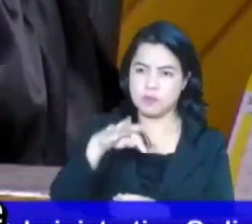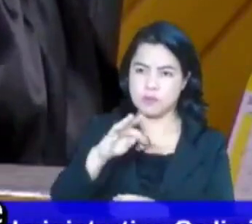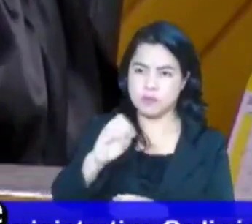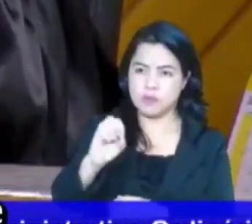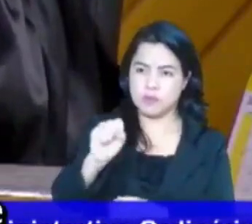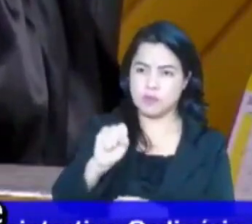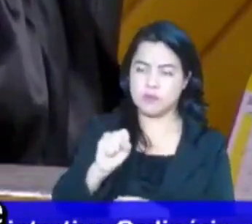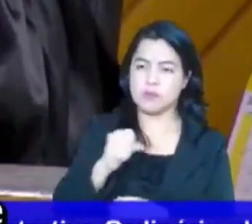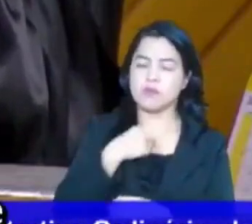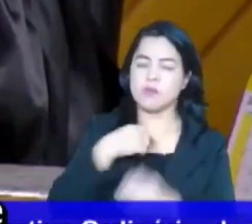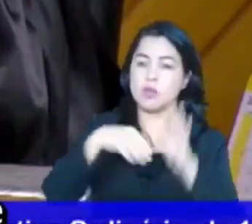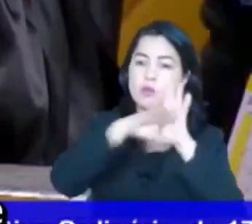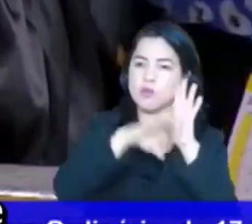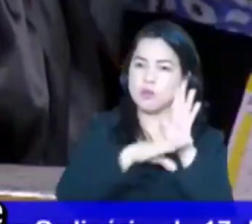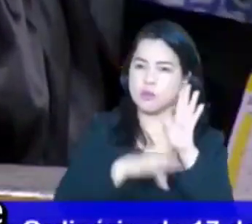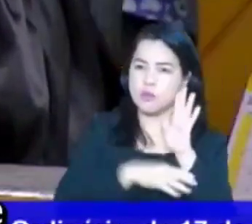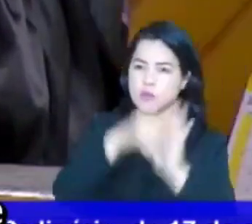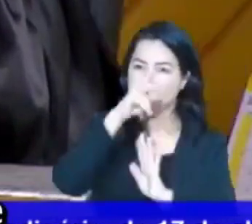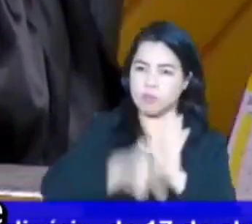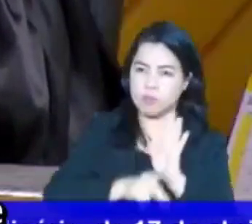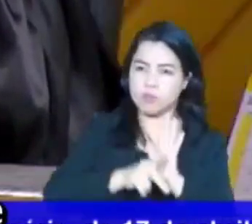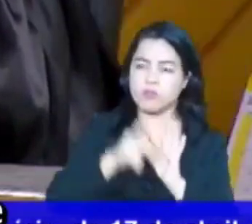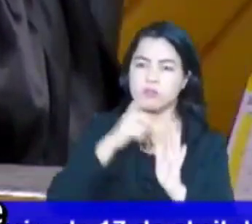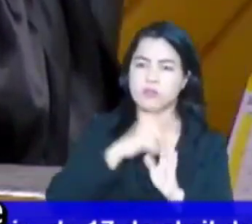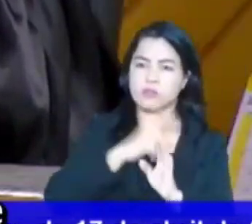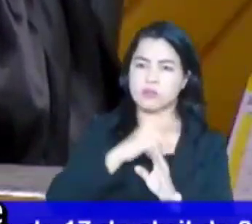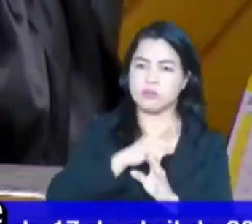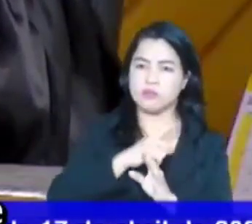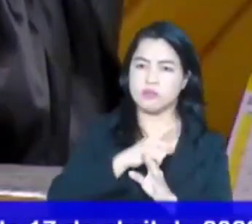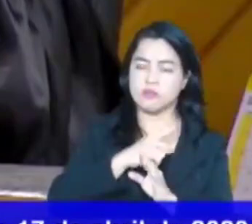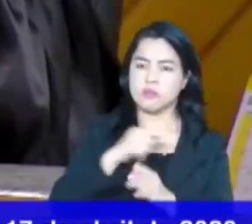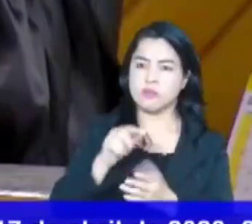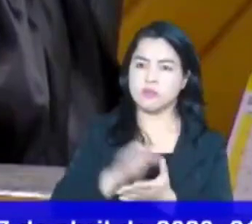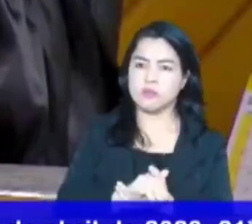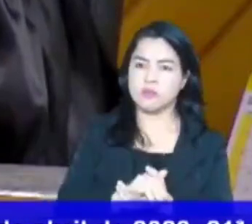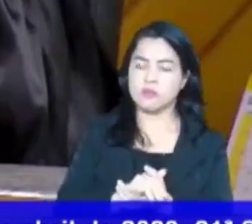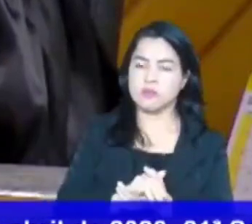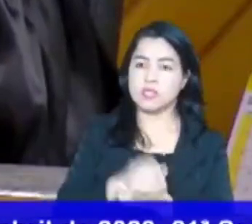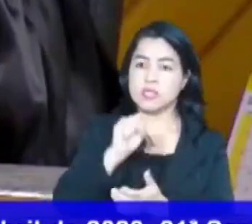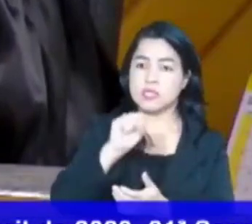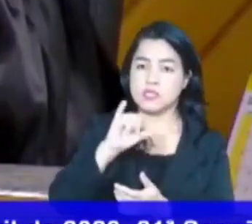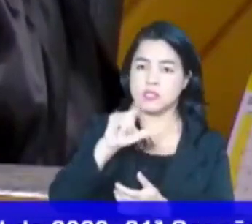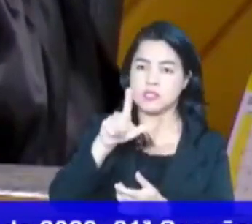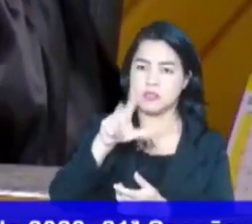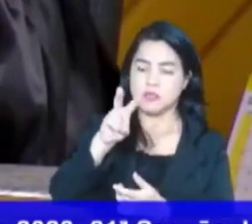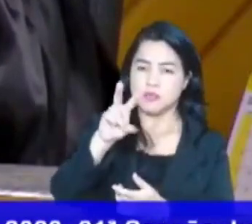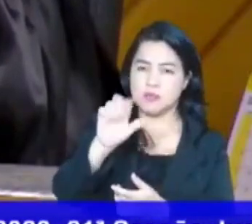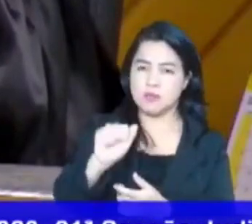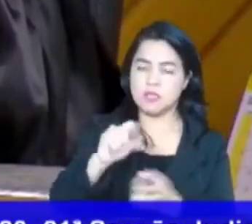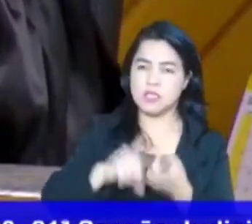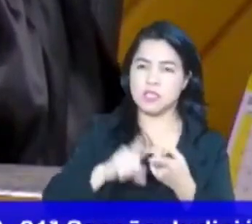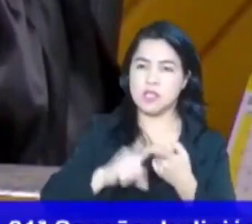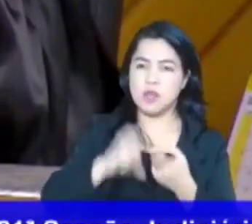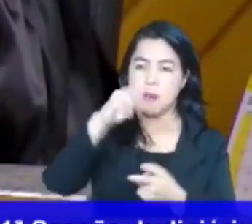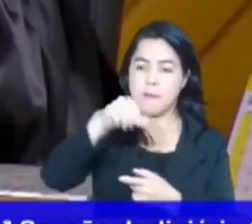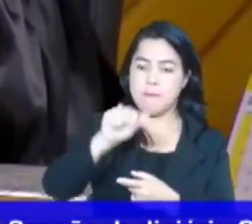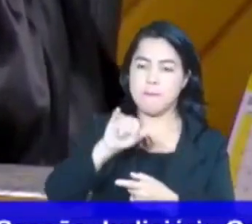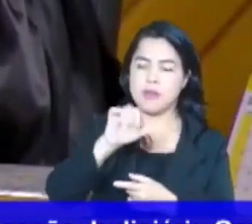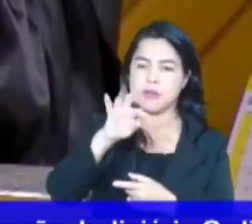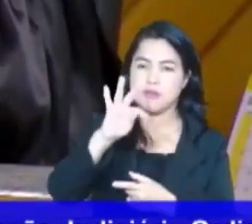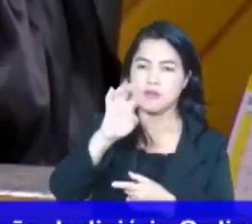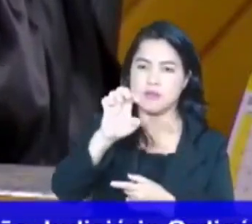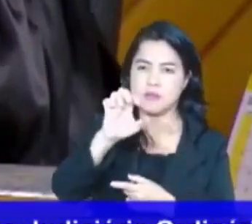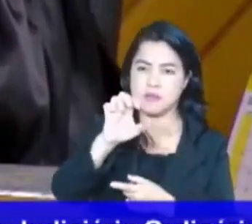processo tem como agravante o Ministério Público Eleitoral, a agravada Silvia Nobre Lopes e Maitê